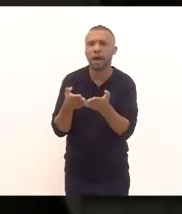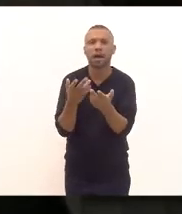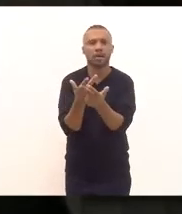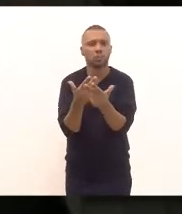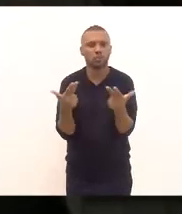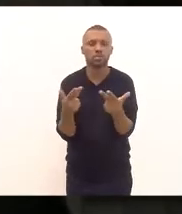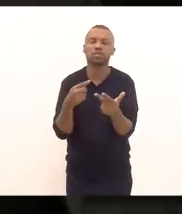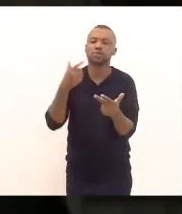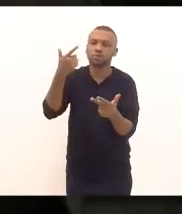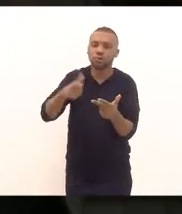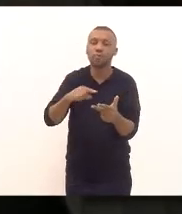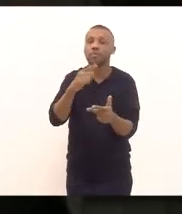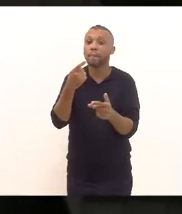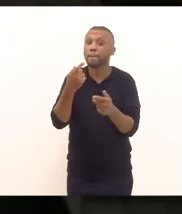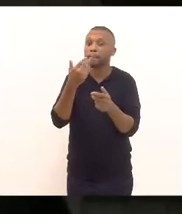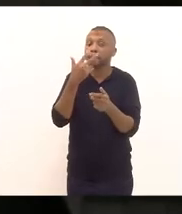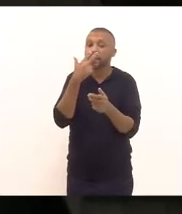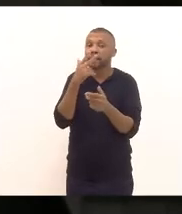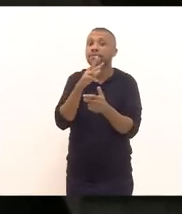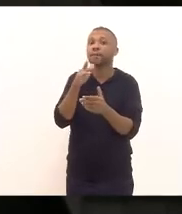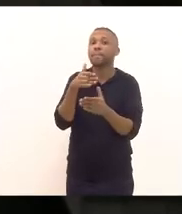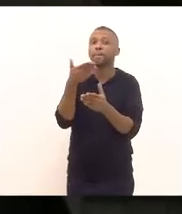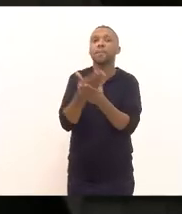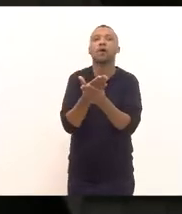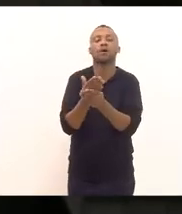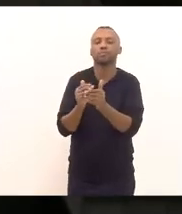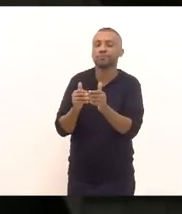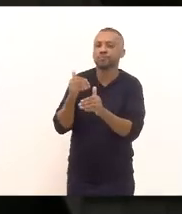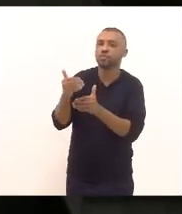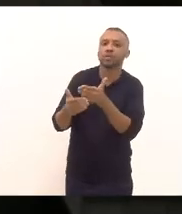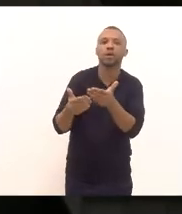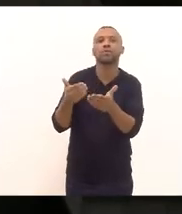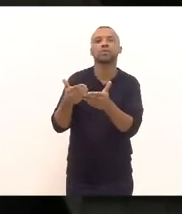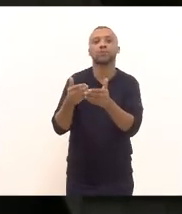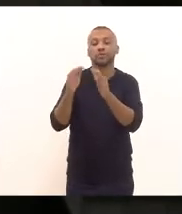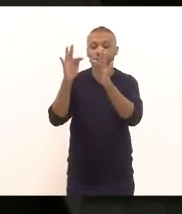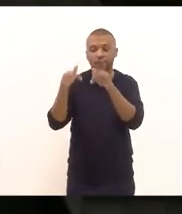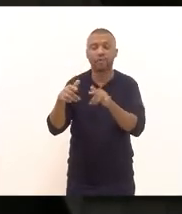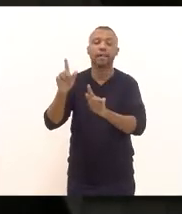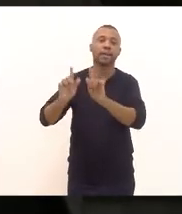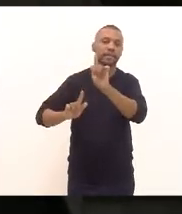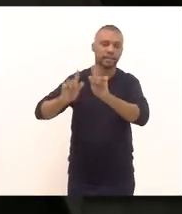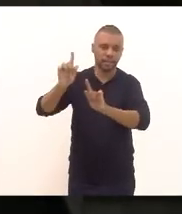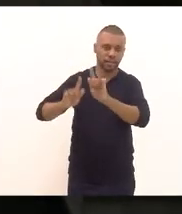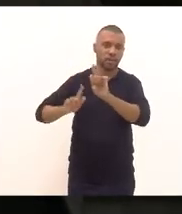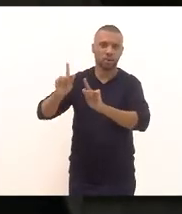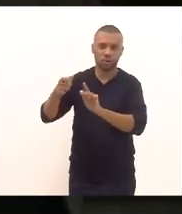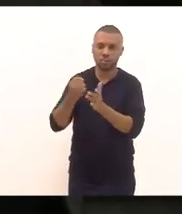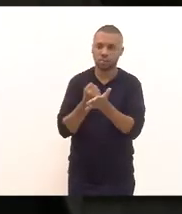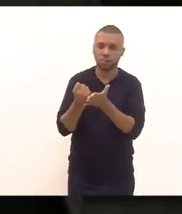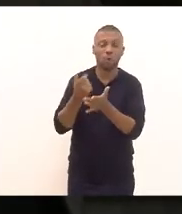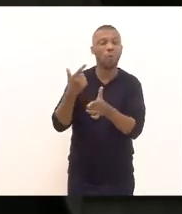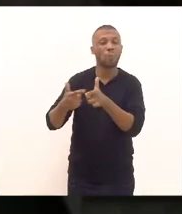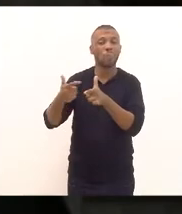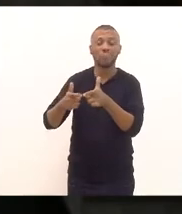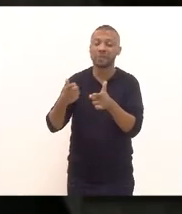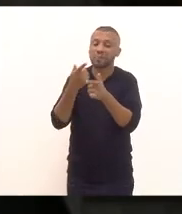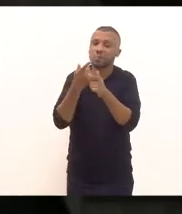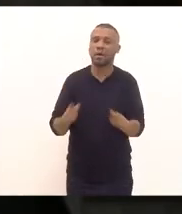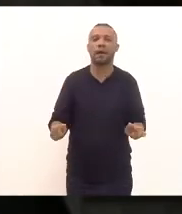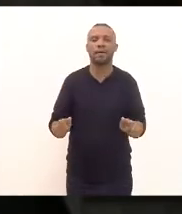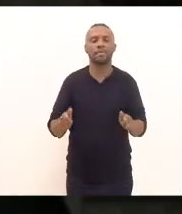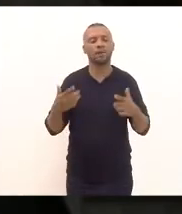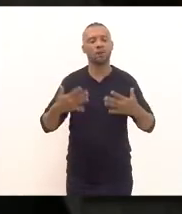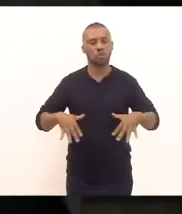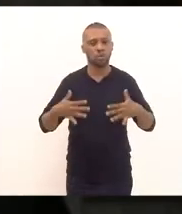de novo na iminência de um processo de mudança de inspiração da licitação da concessão e esse problema são os mais graves Então acho